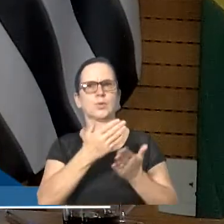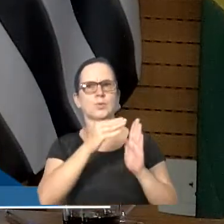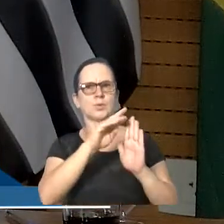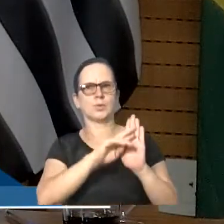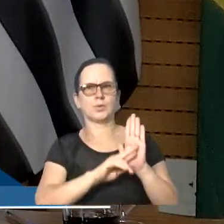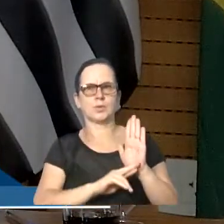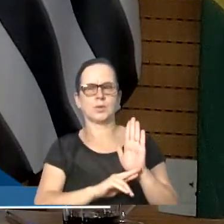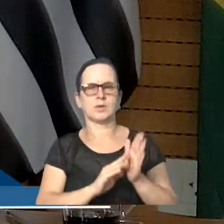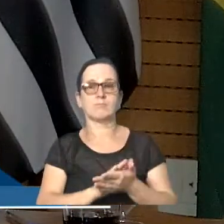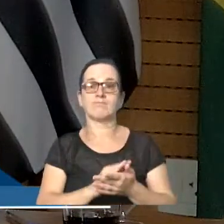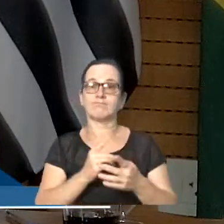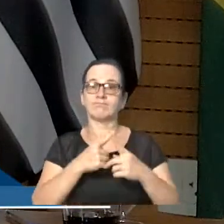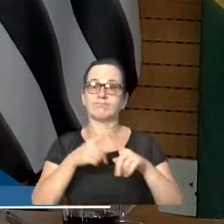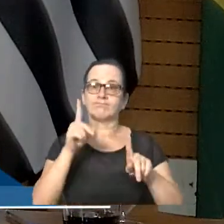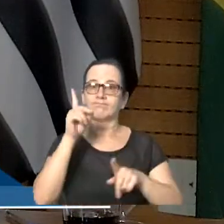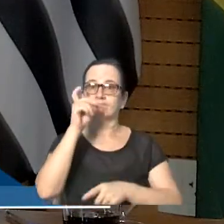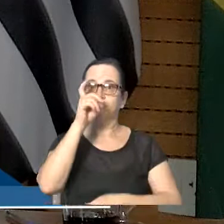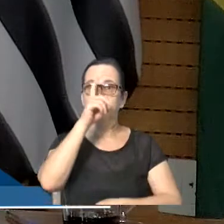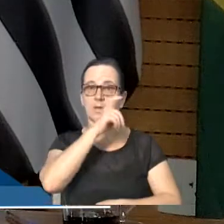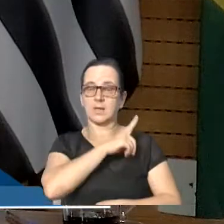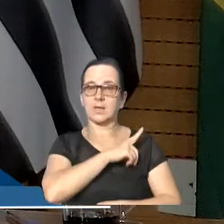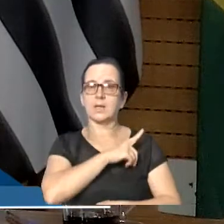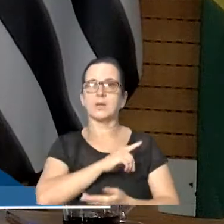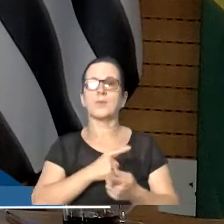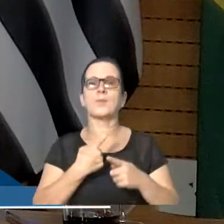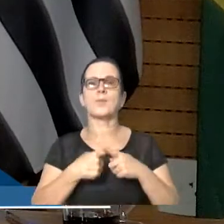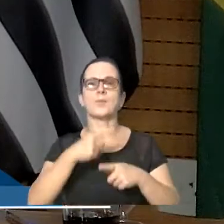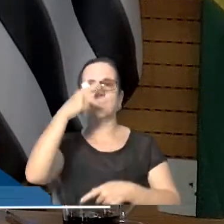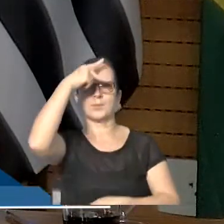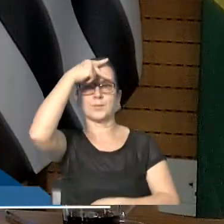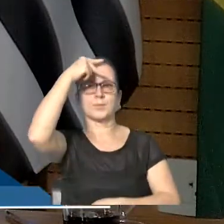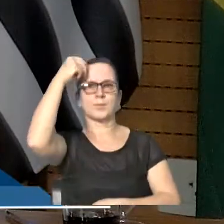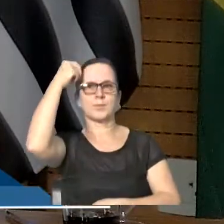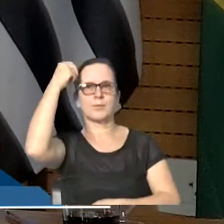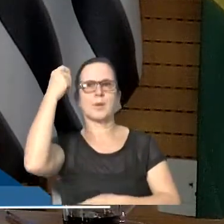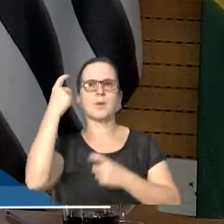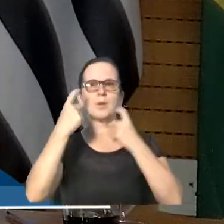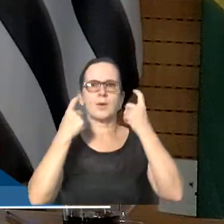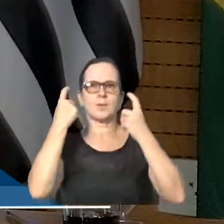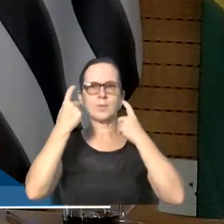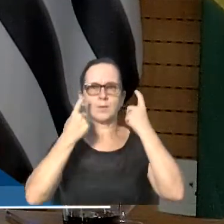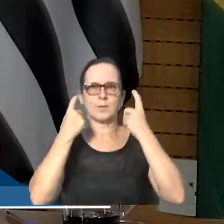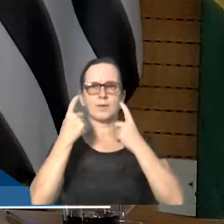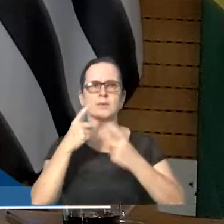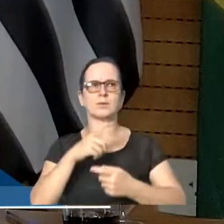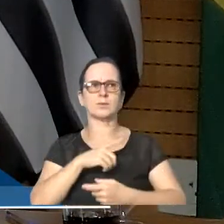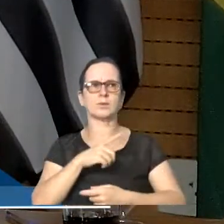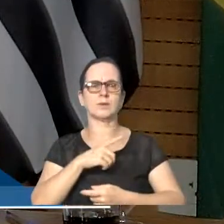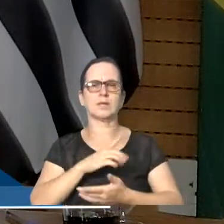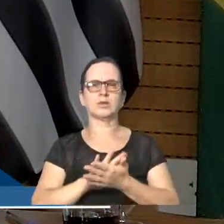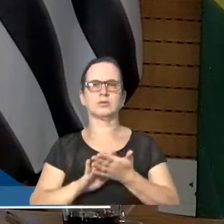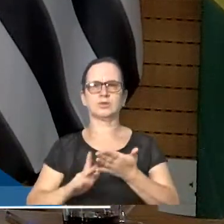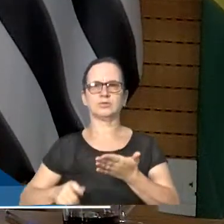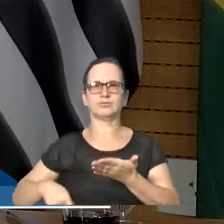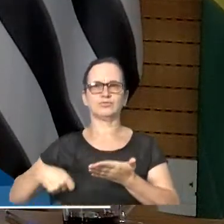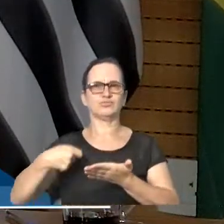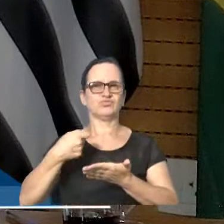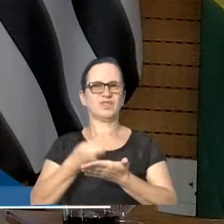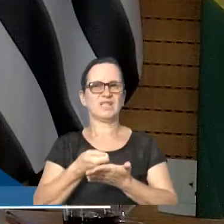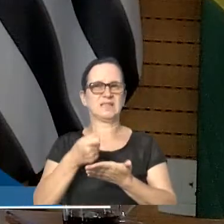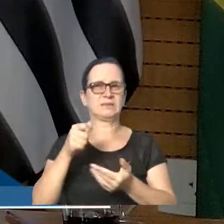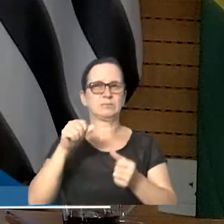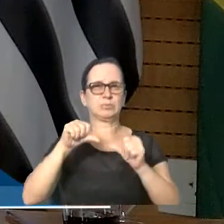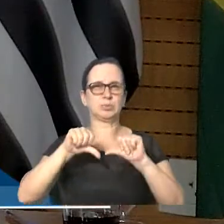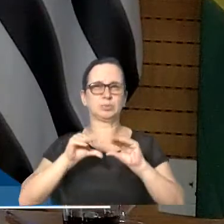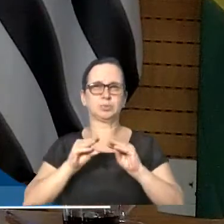eu acho muito difícil, até porque o prefeito municipal, a maior preocupação que ele tem hoje é de gastar mal. E todas